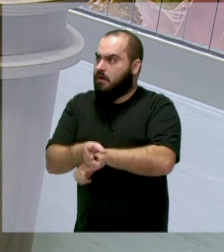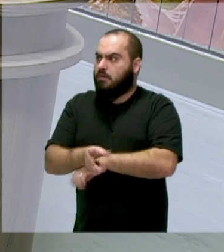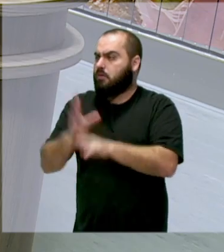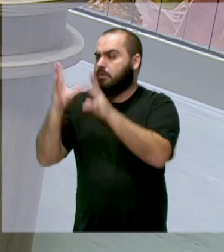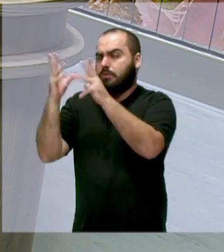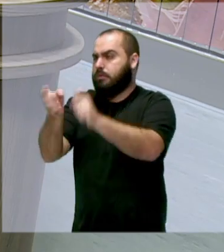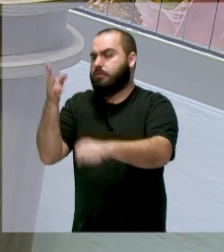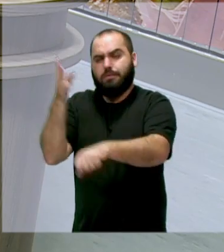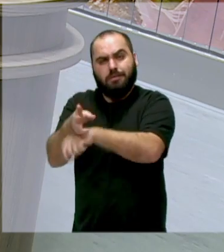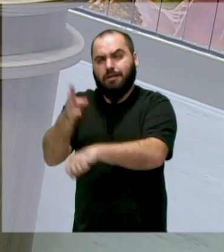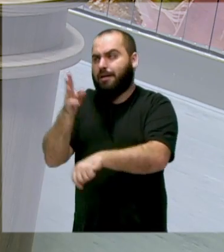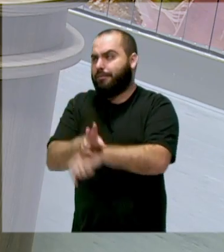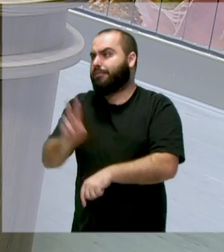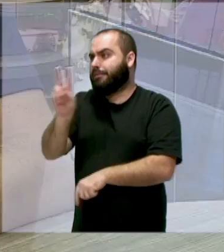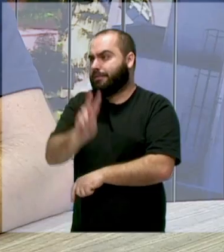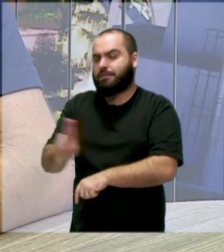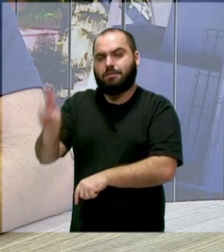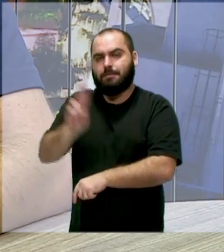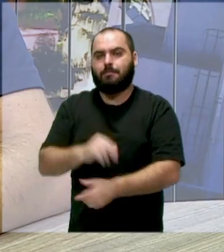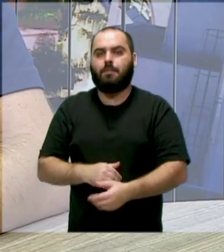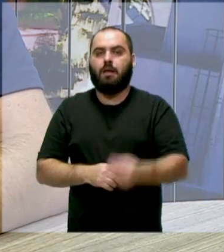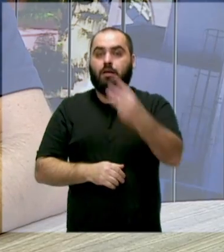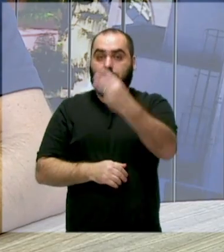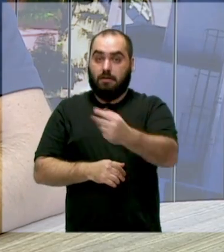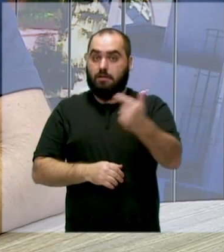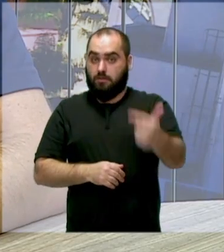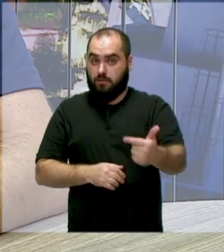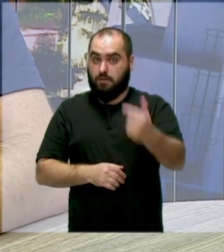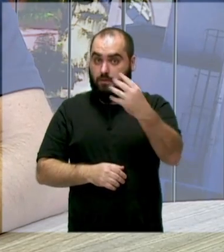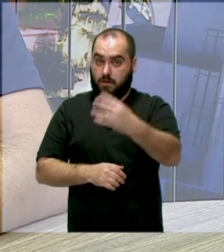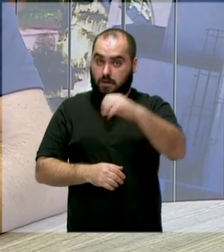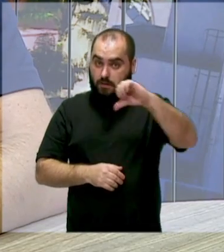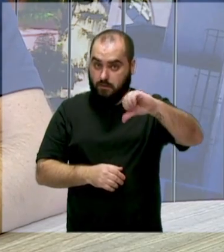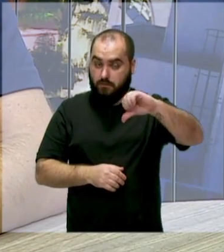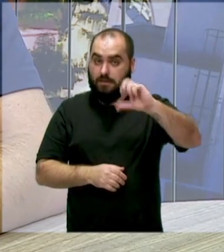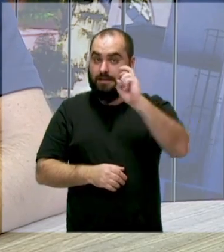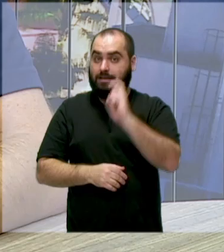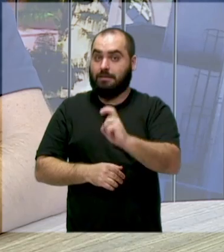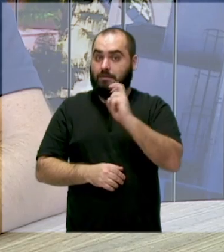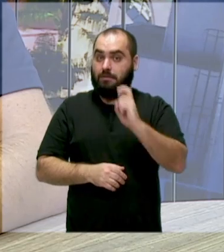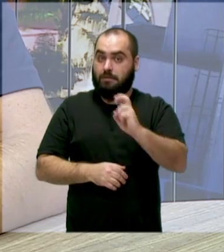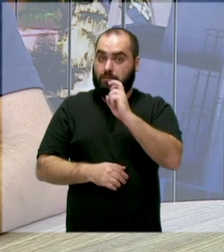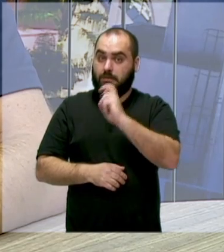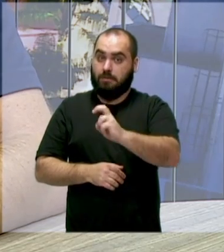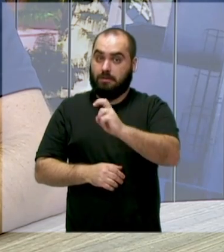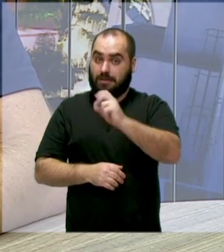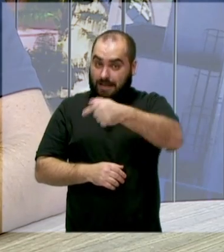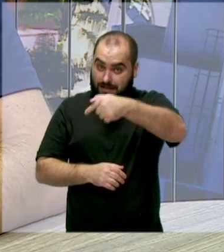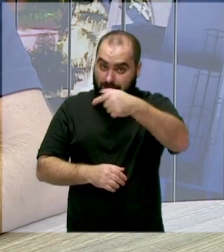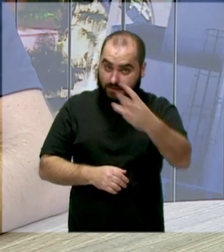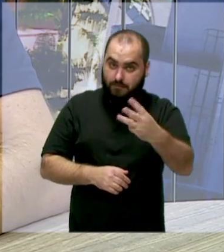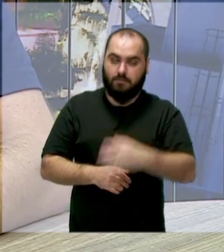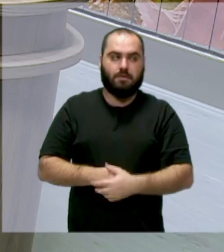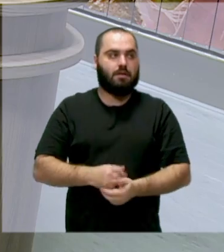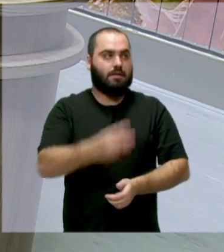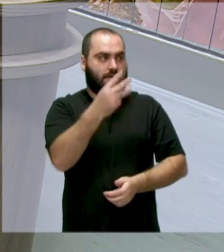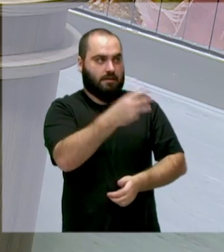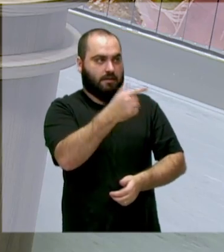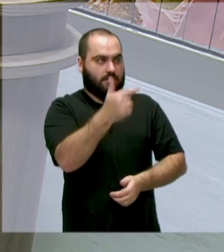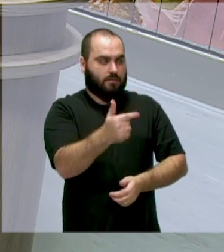é utilizado o WhatsApp, né? Uhum. É o 32 49 5573. 32